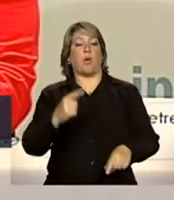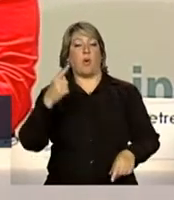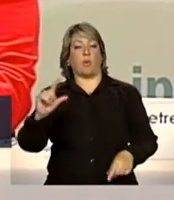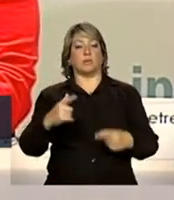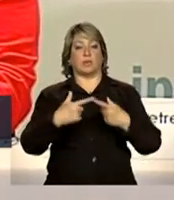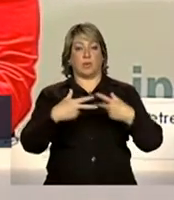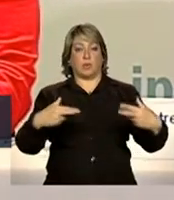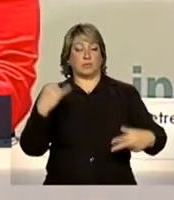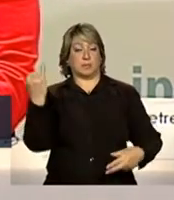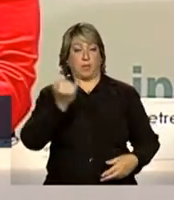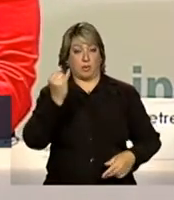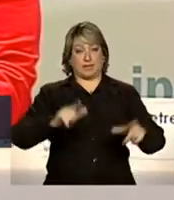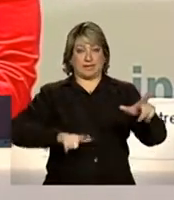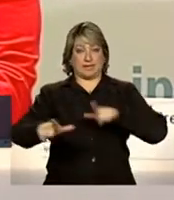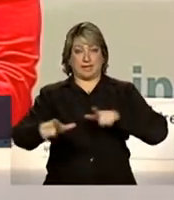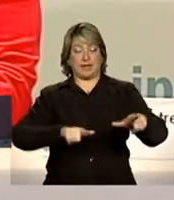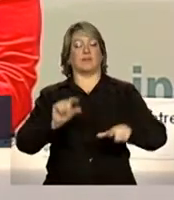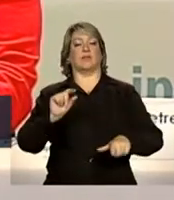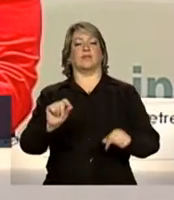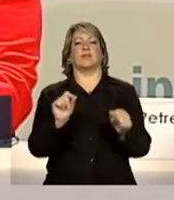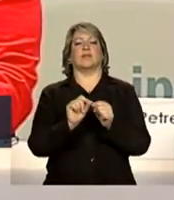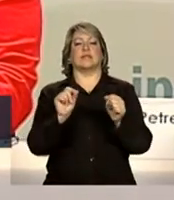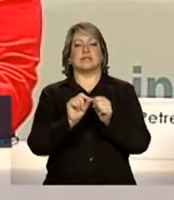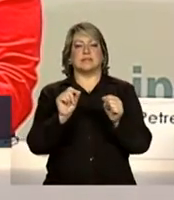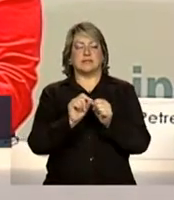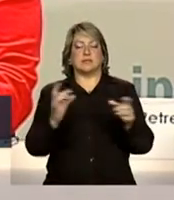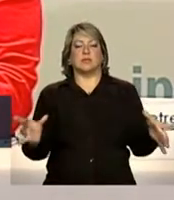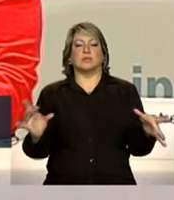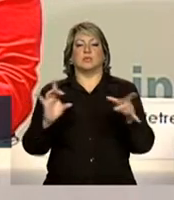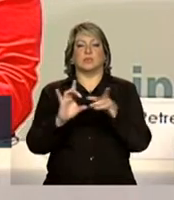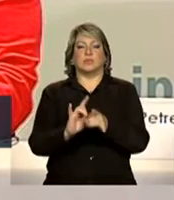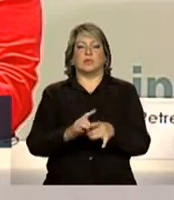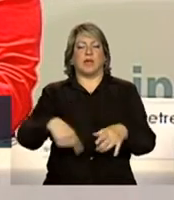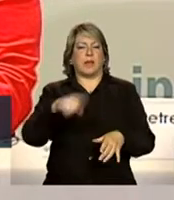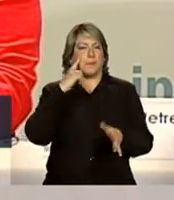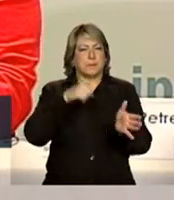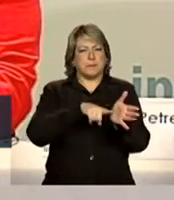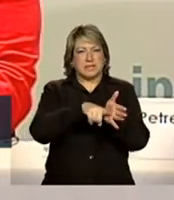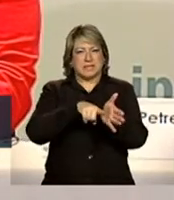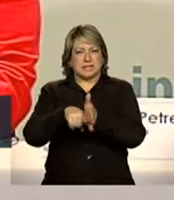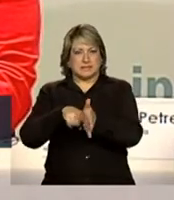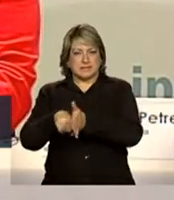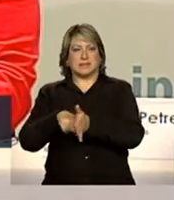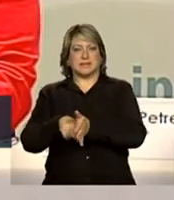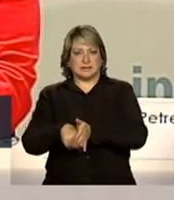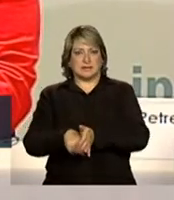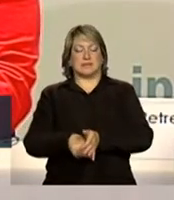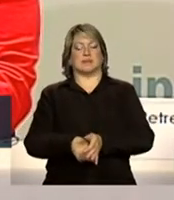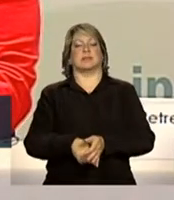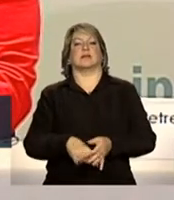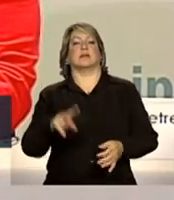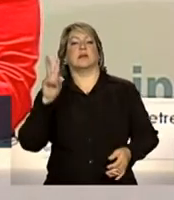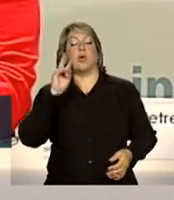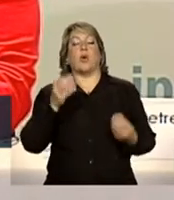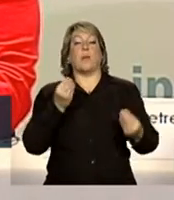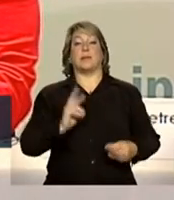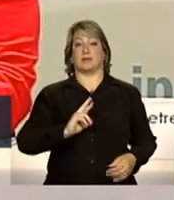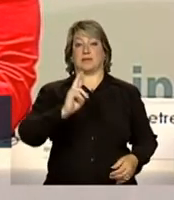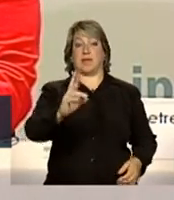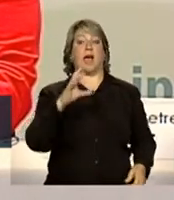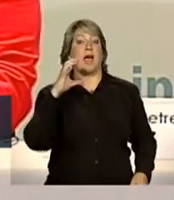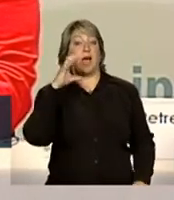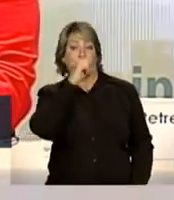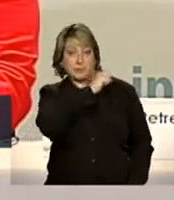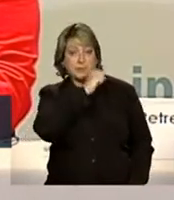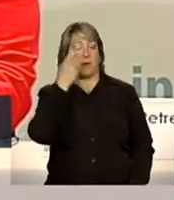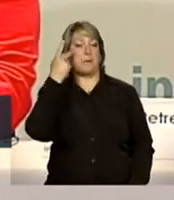da tarefa era a de articular a implementação dessas pesquisas de vulto com a capacidade de dar respostas rápidas